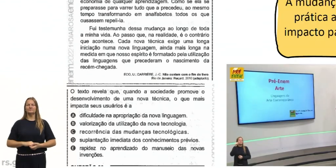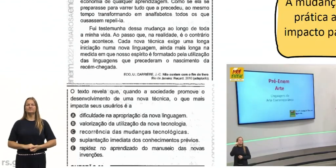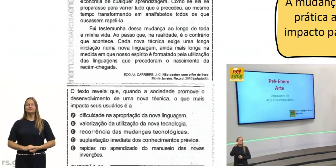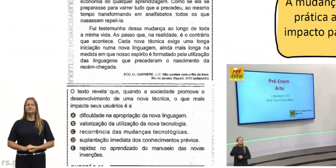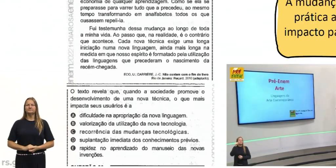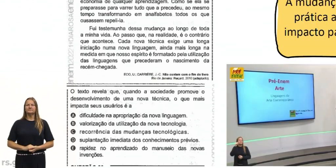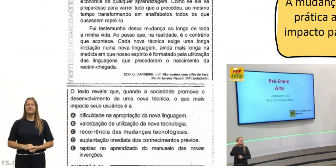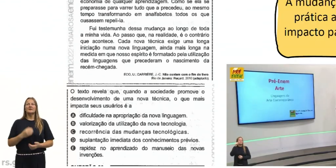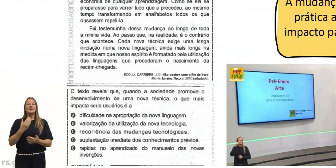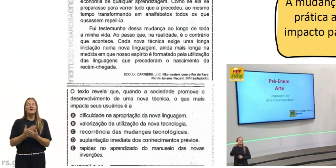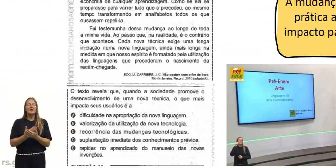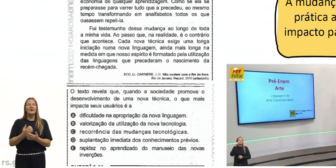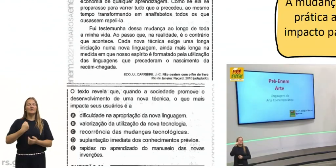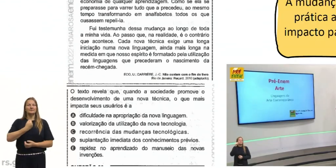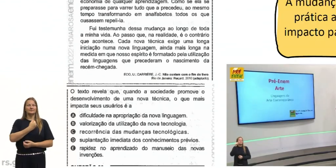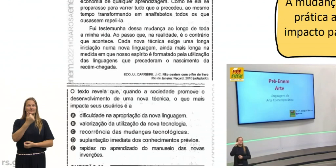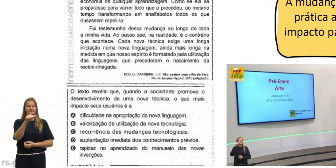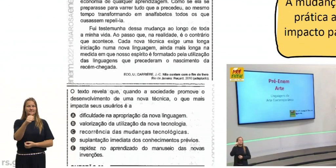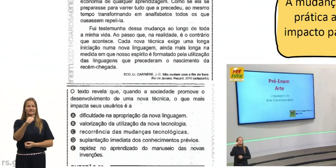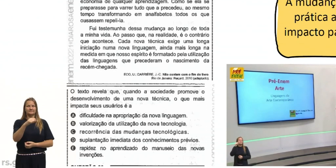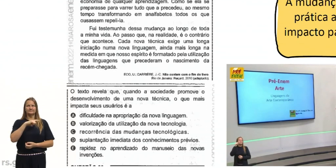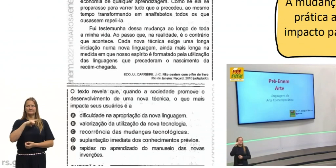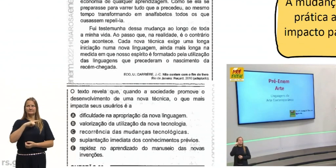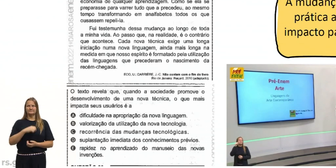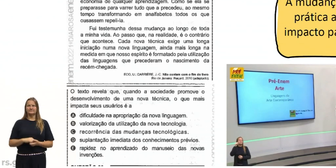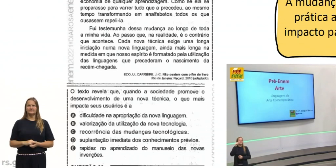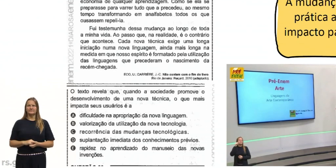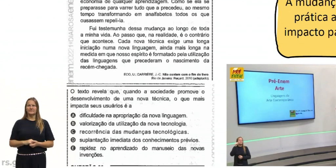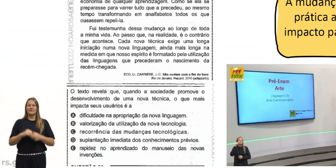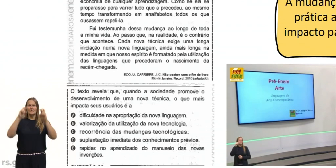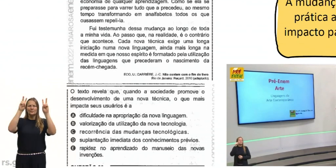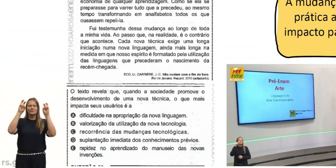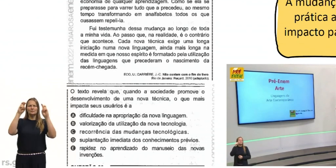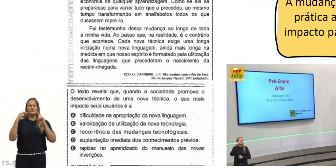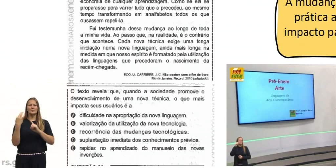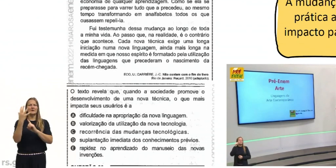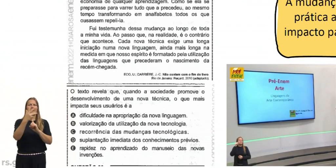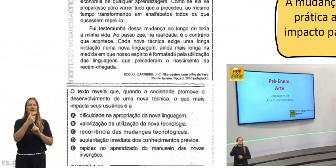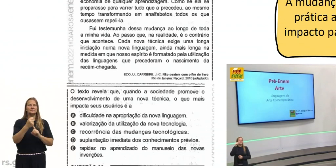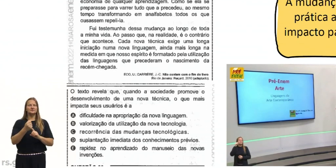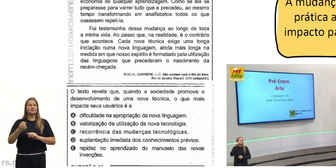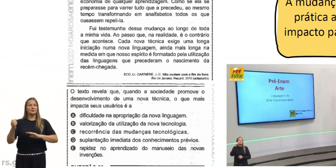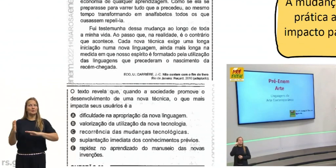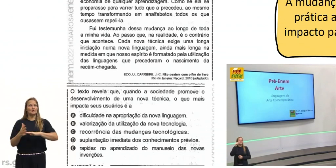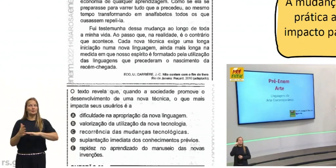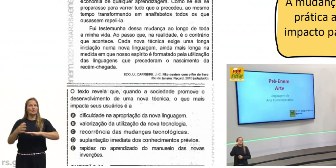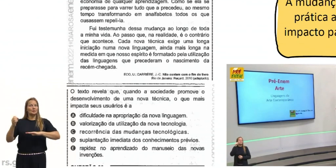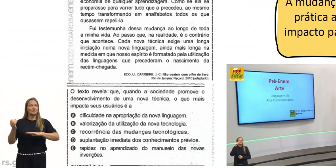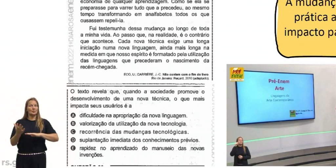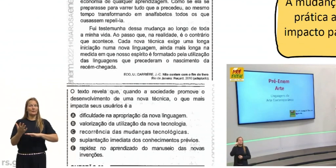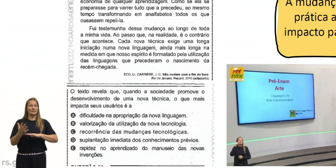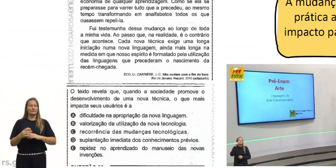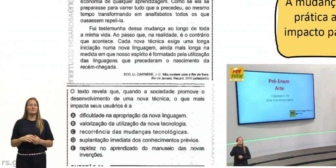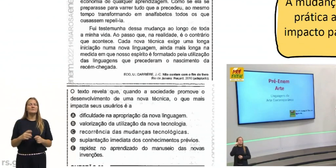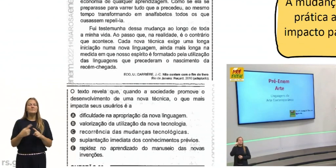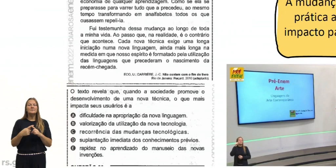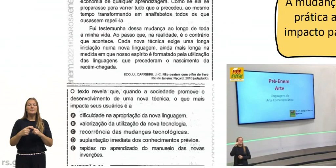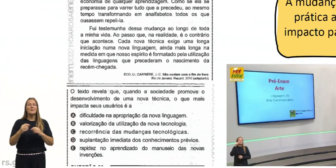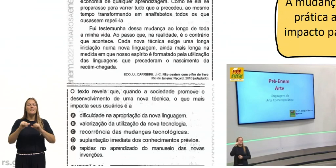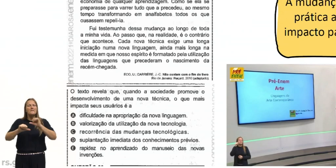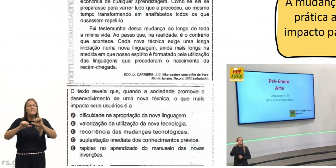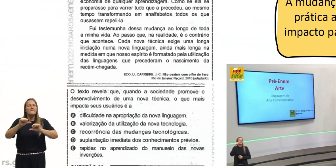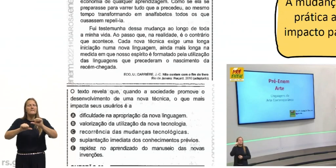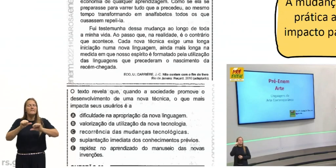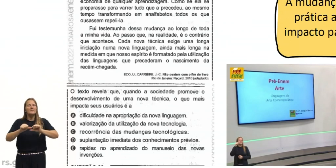A aula número 11 dele tá falando sobre arte contemporânea que vai falar isso sobre a mudança cultural na prática